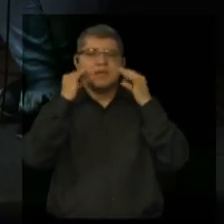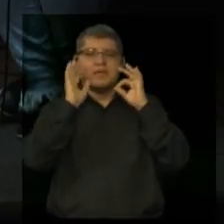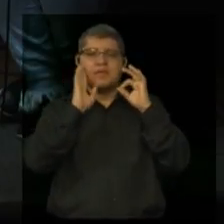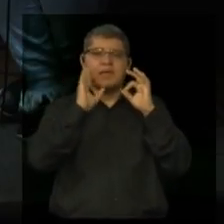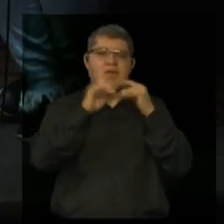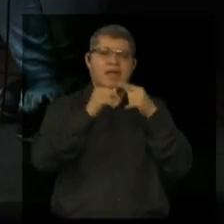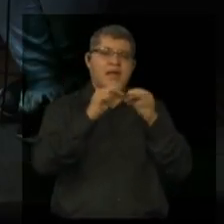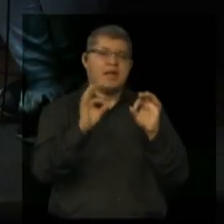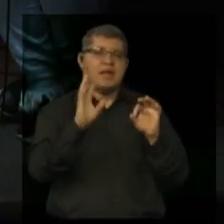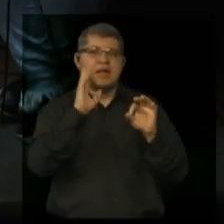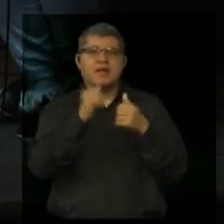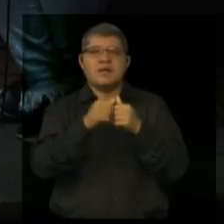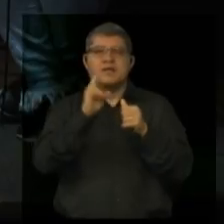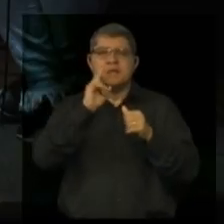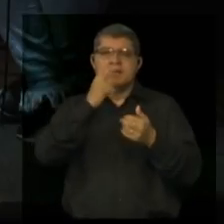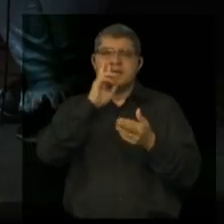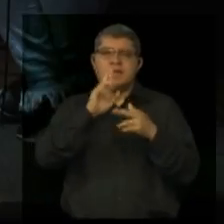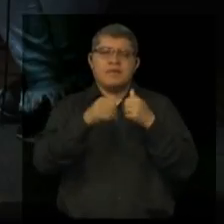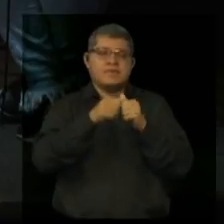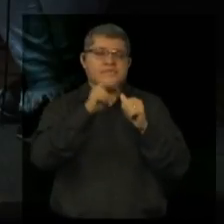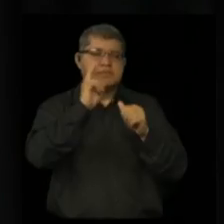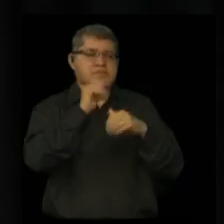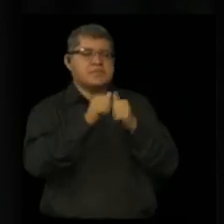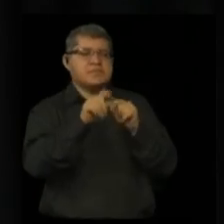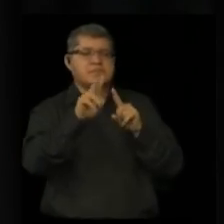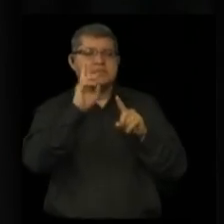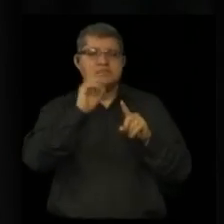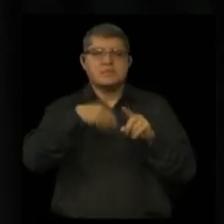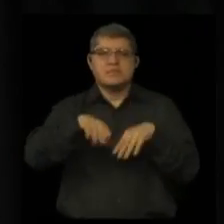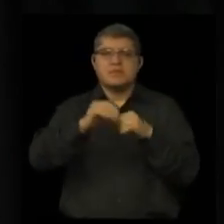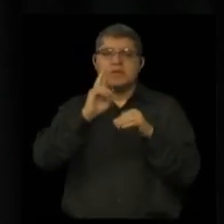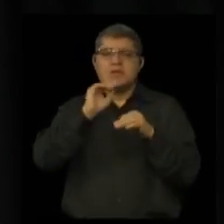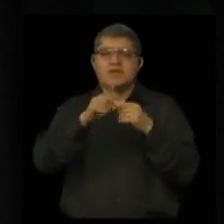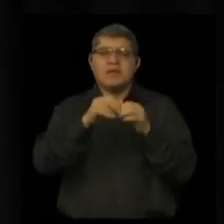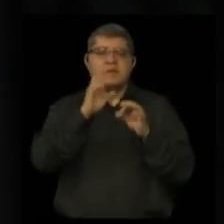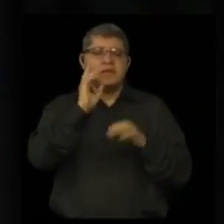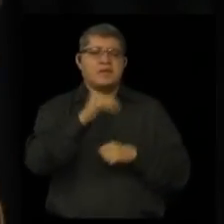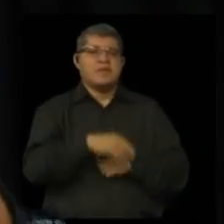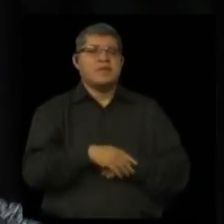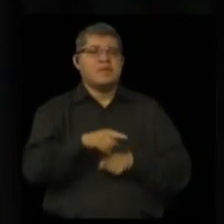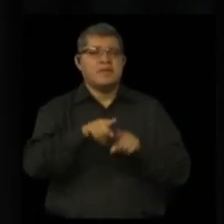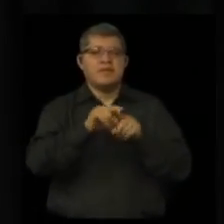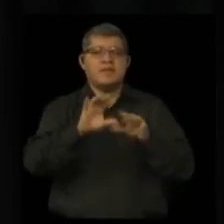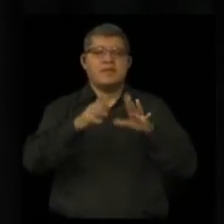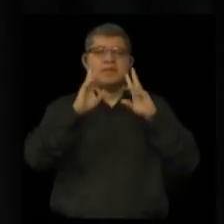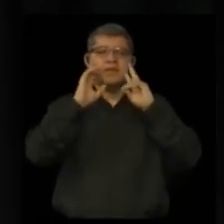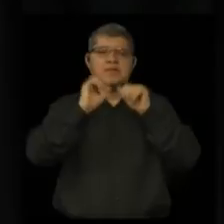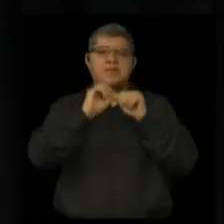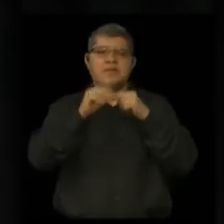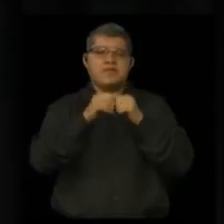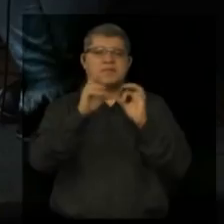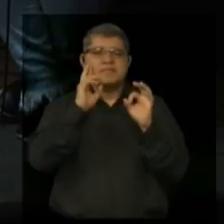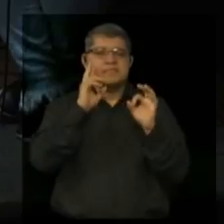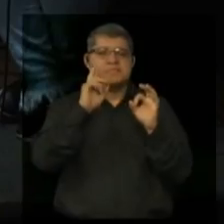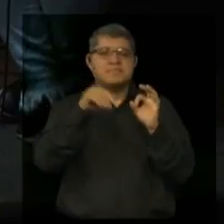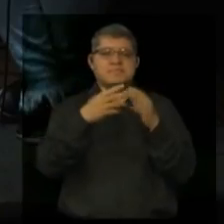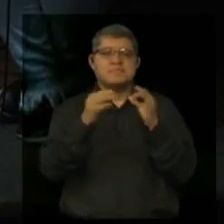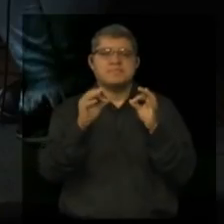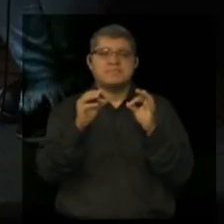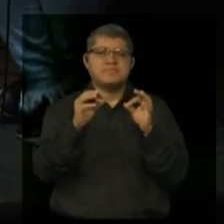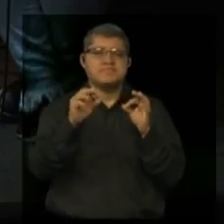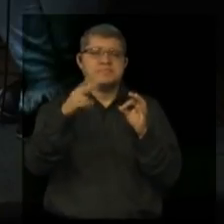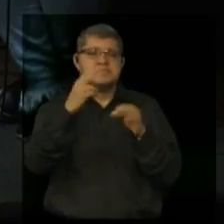bacana, muito competente, talentoso, que é o Emerson Zuriel. E esse espetáculo a gente vai fazer